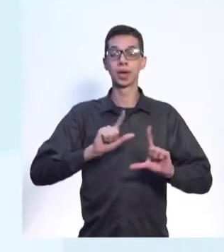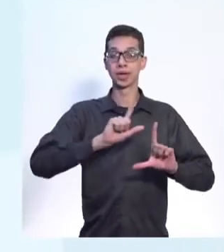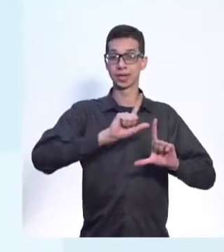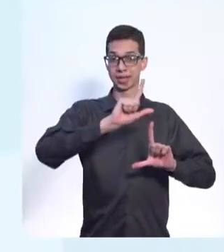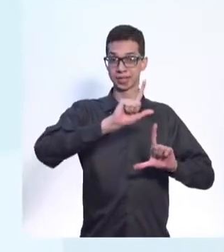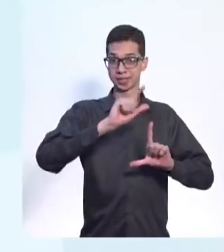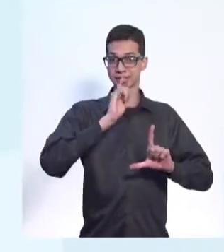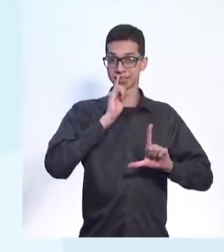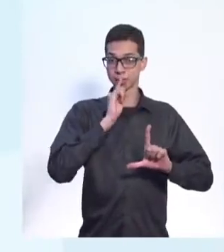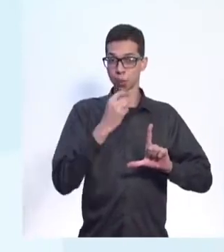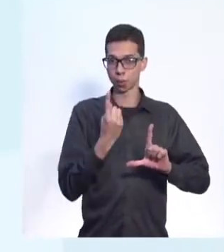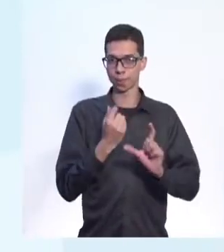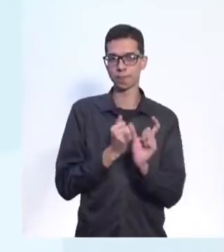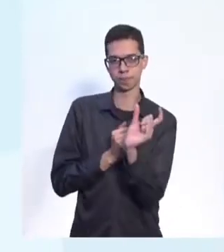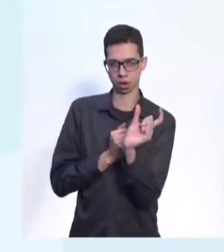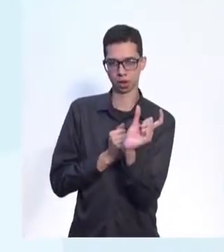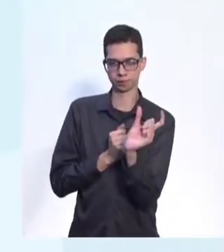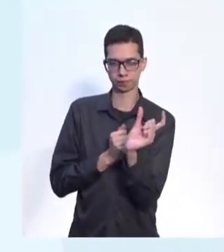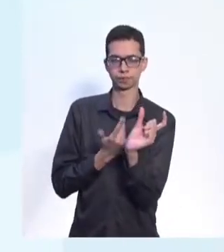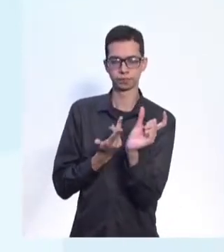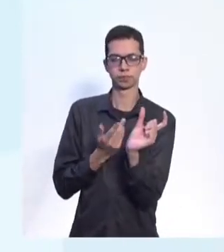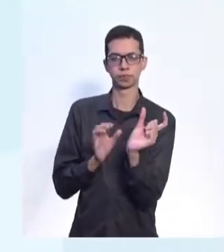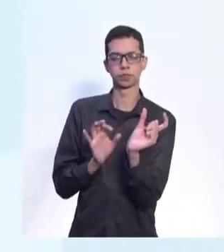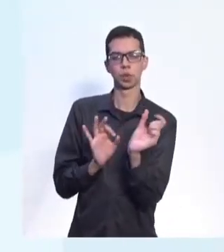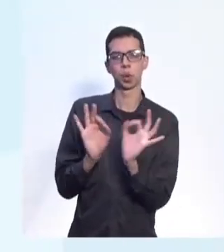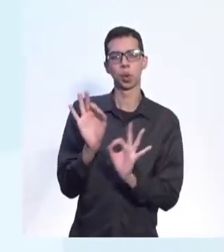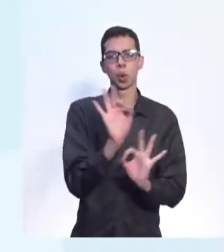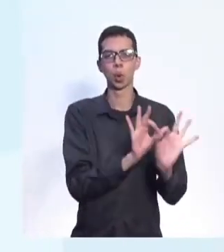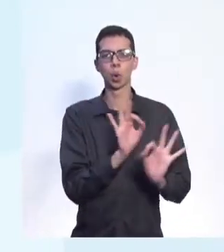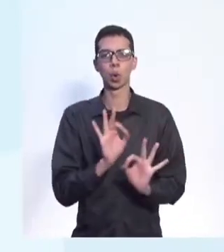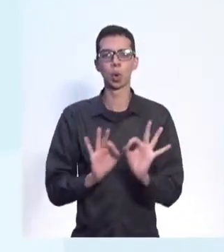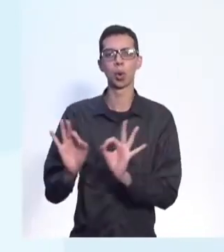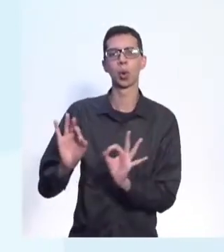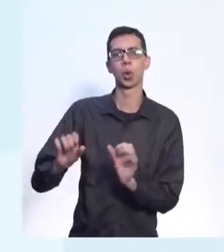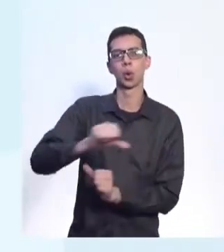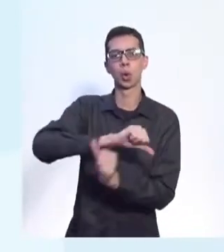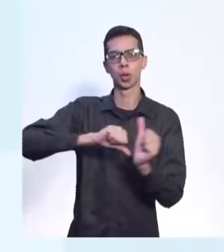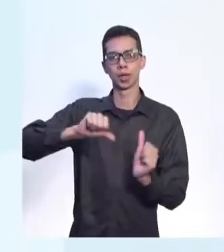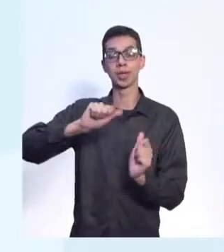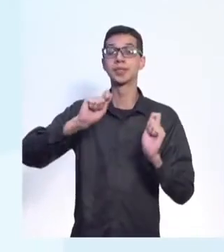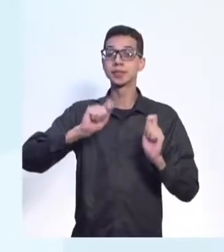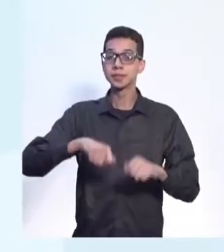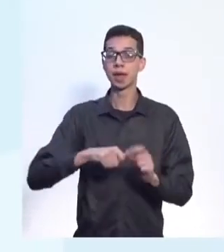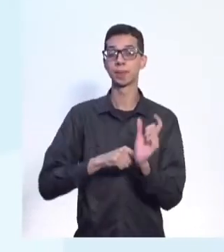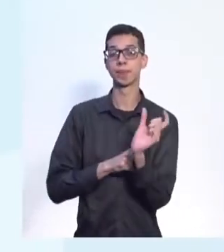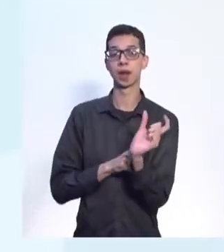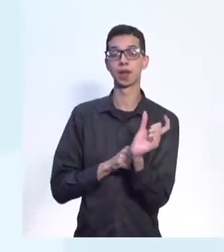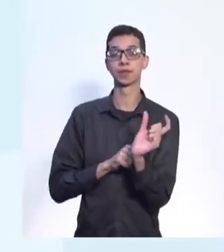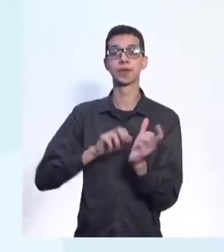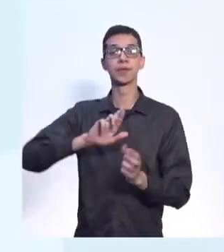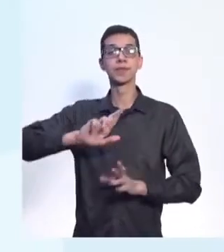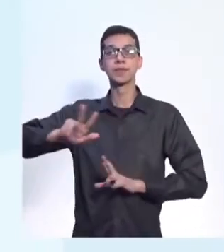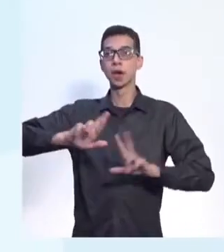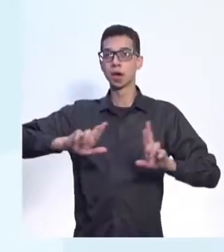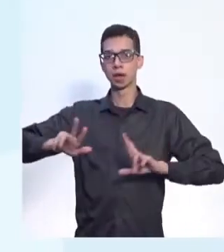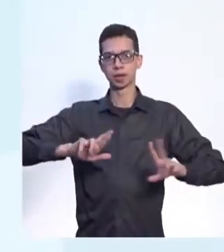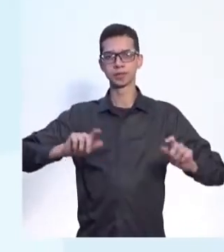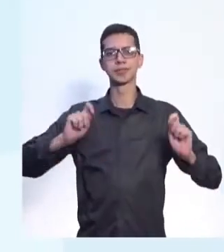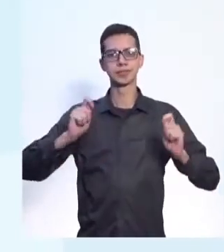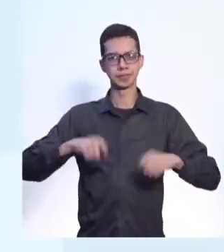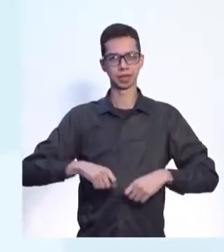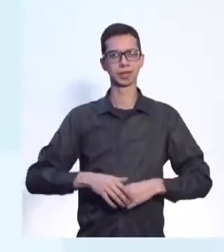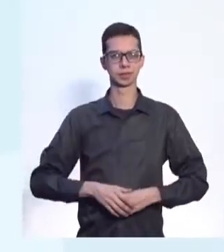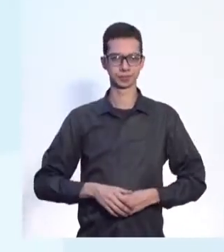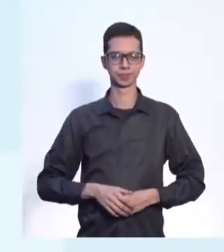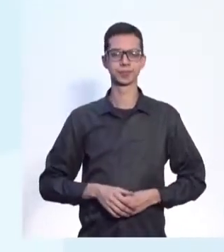uma palavra para produzir outras palavras. É claro, não necessariamente todas